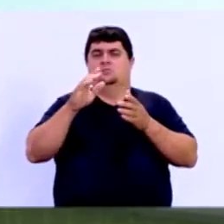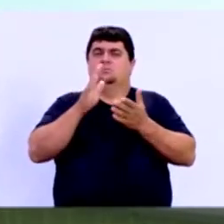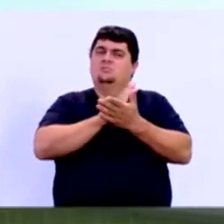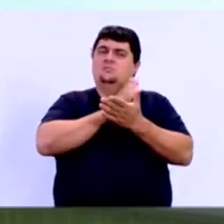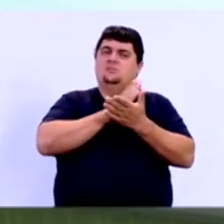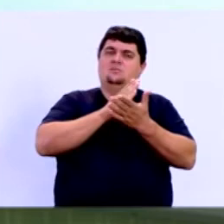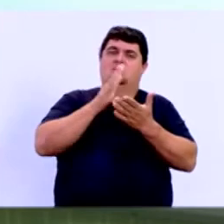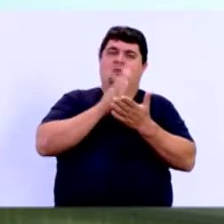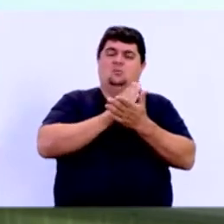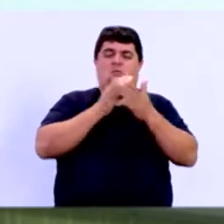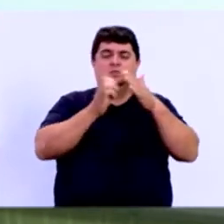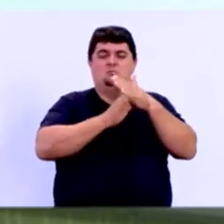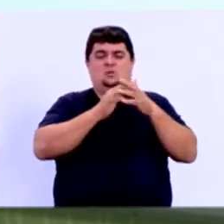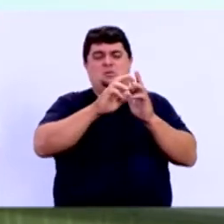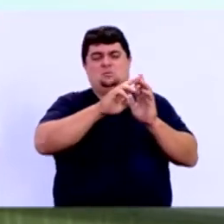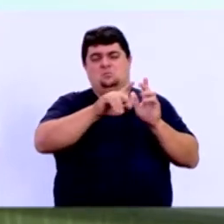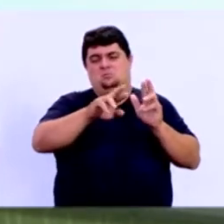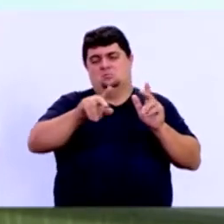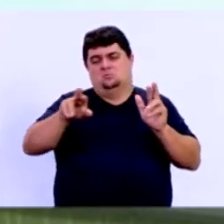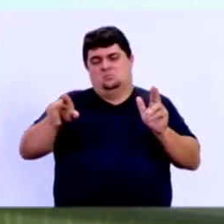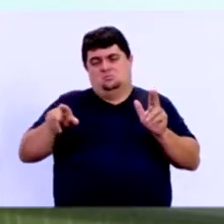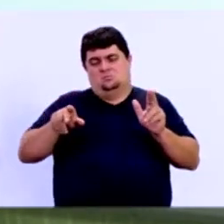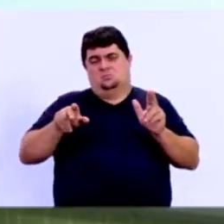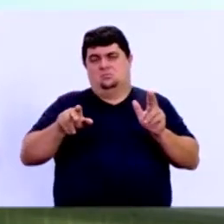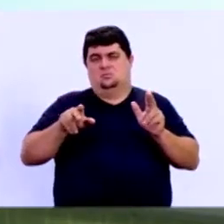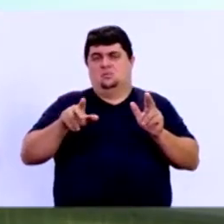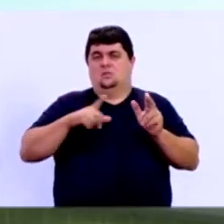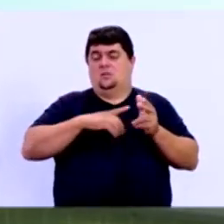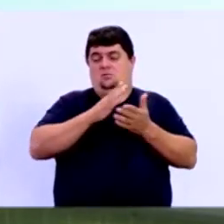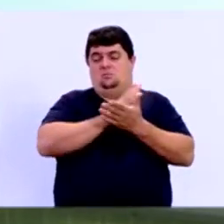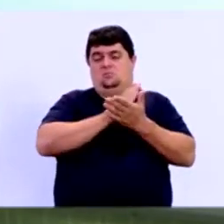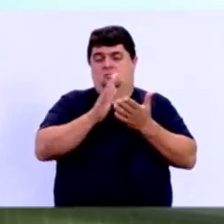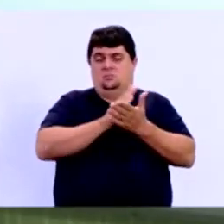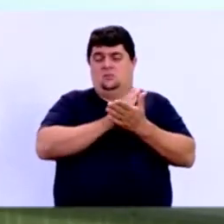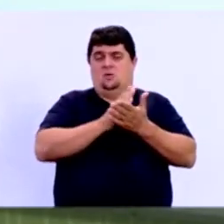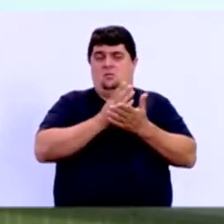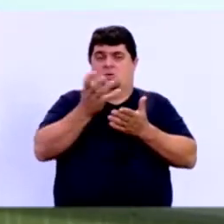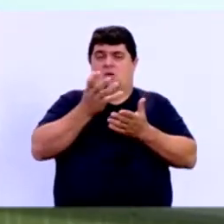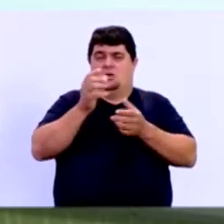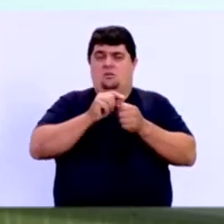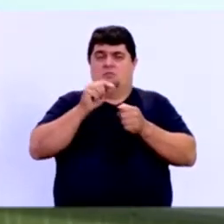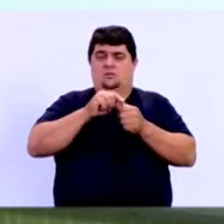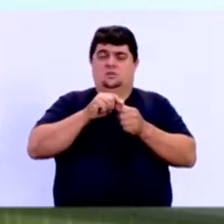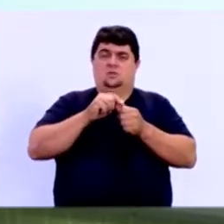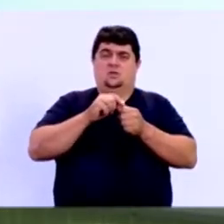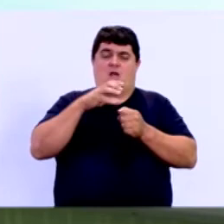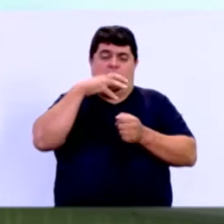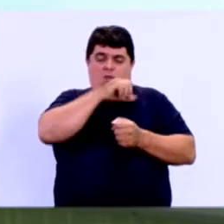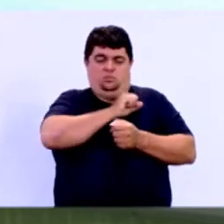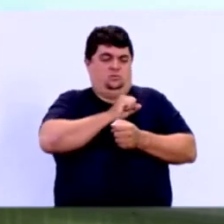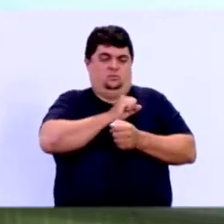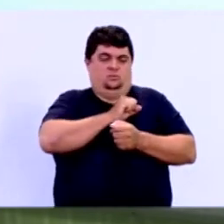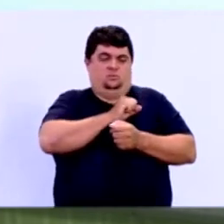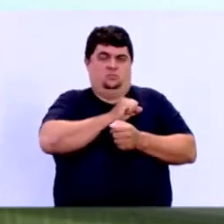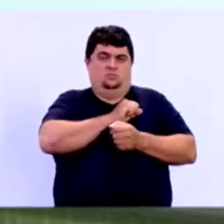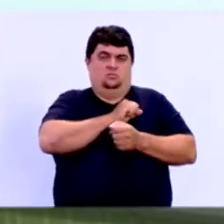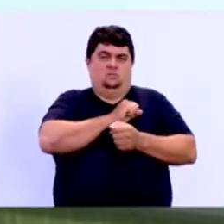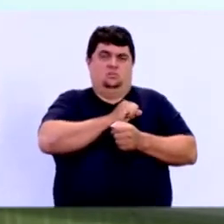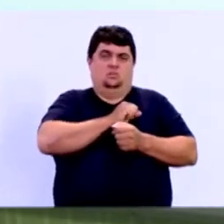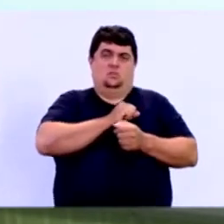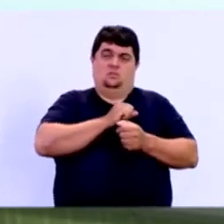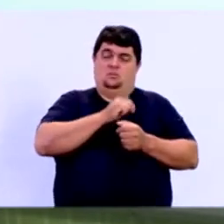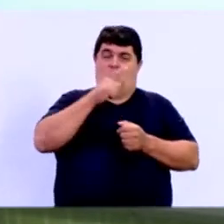de organização para organização. Nós temos organizações que optam por fazer planejamento a curto prazo. Nós